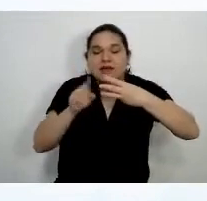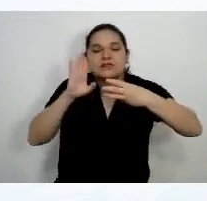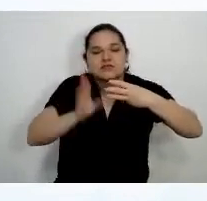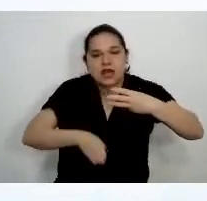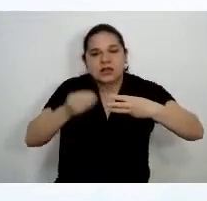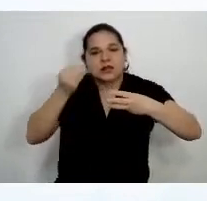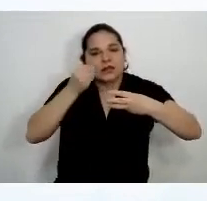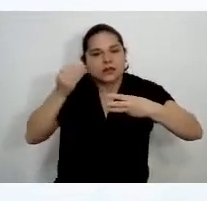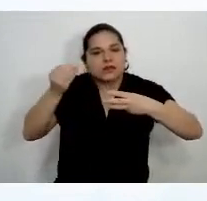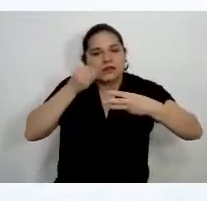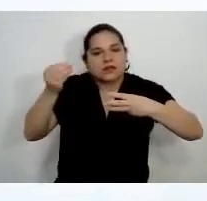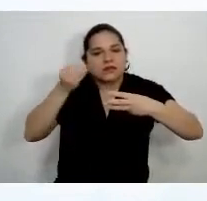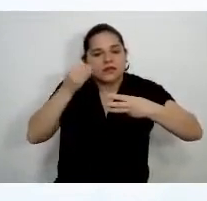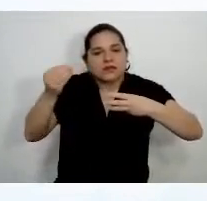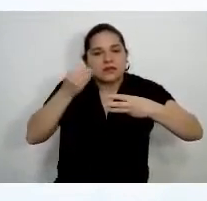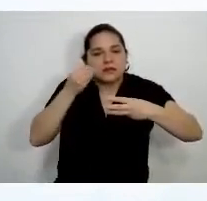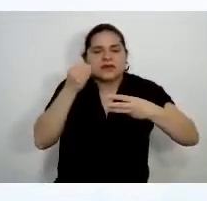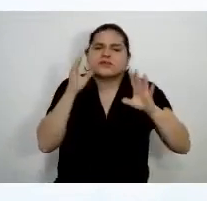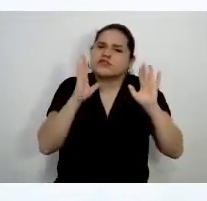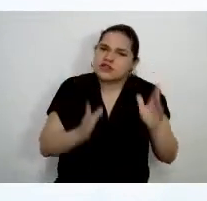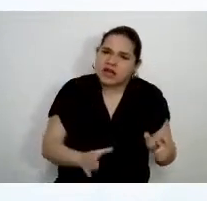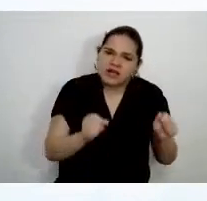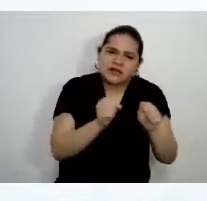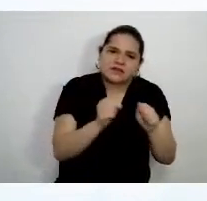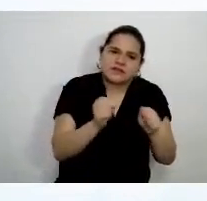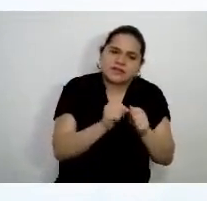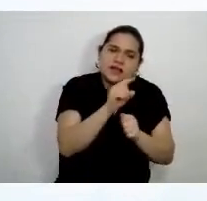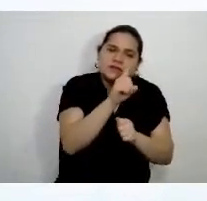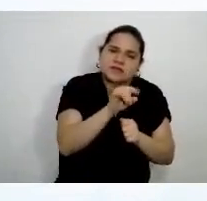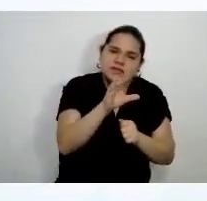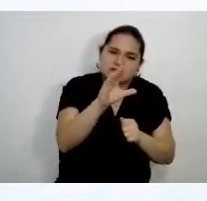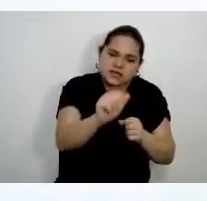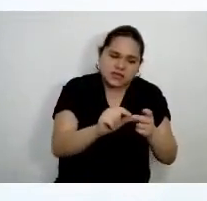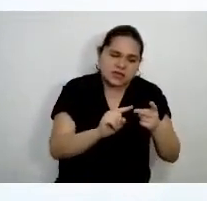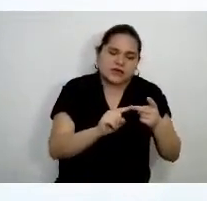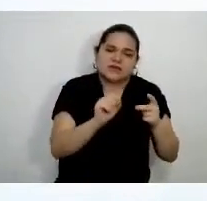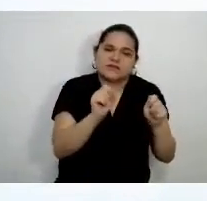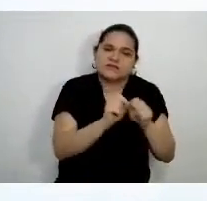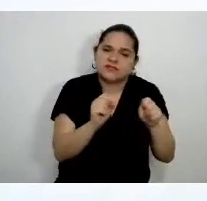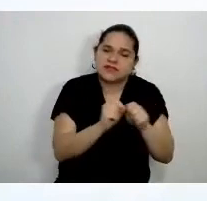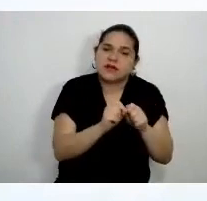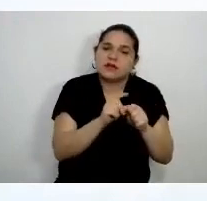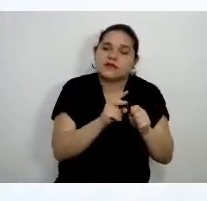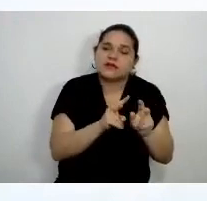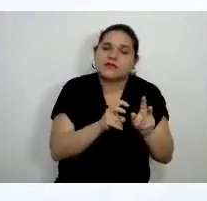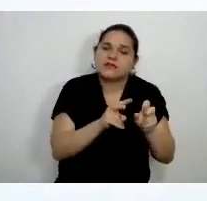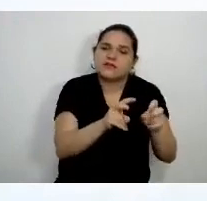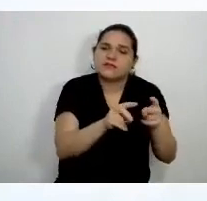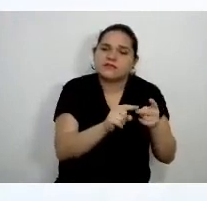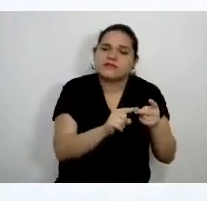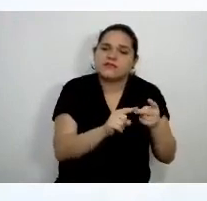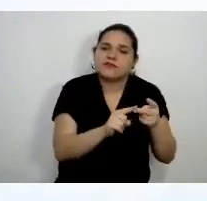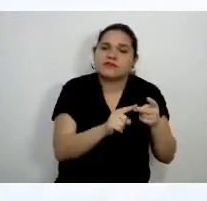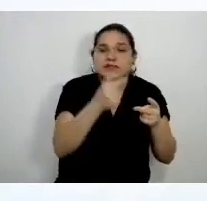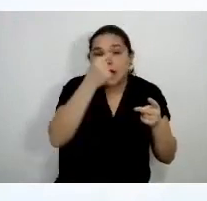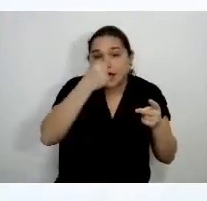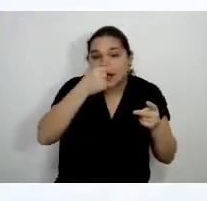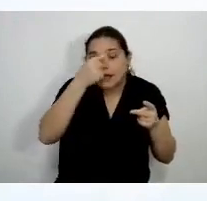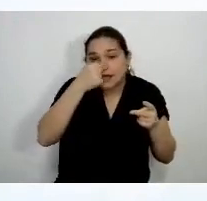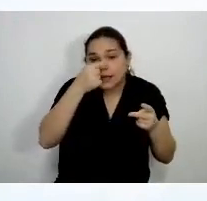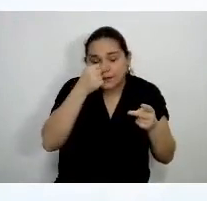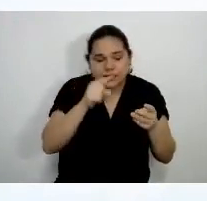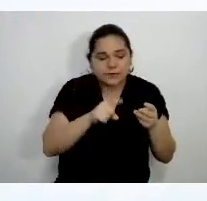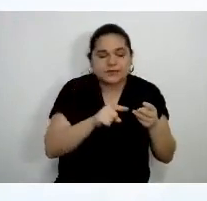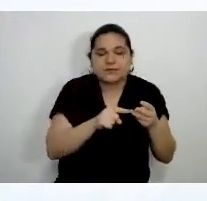já fizeram para o vírus da Zika, já fizeram para alguns outros vírus, o próprio vírus da gripe comum, da gripe suína,